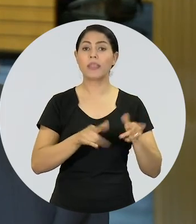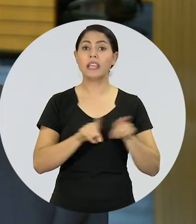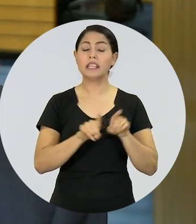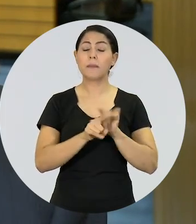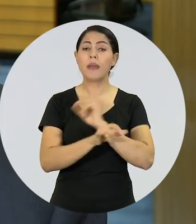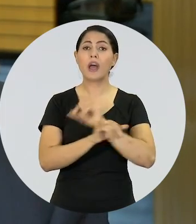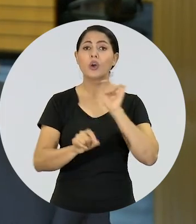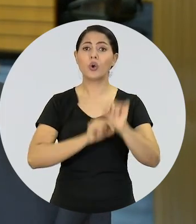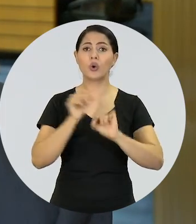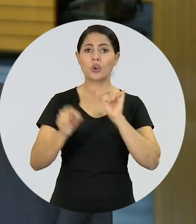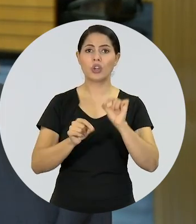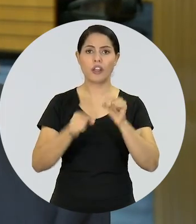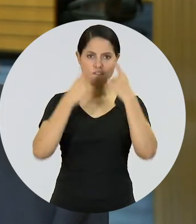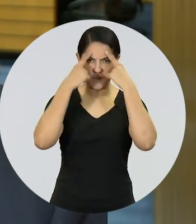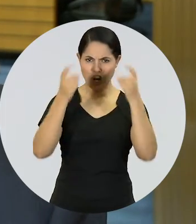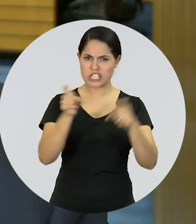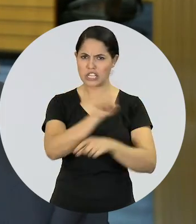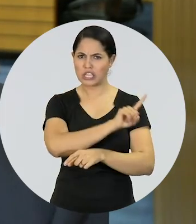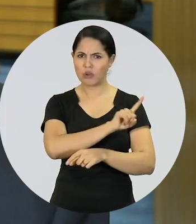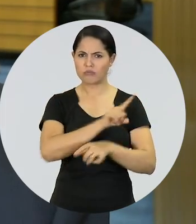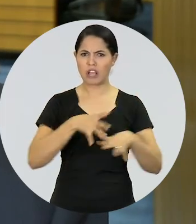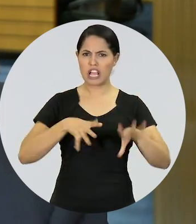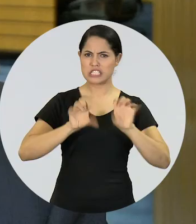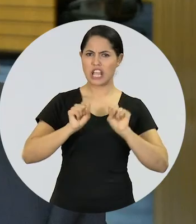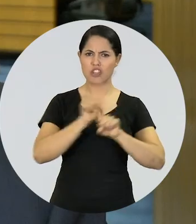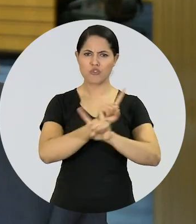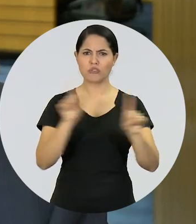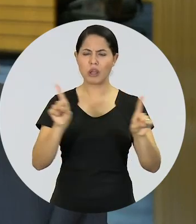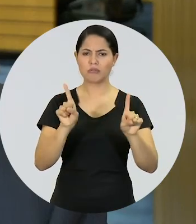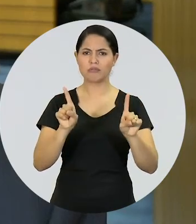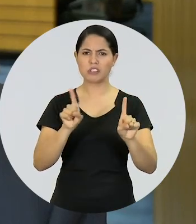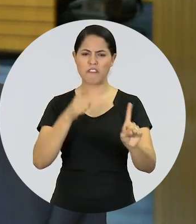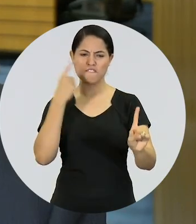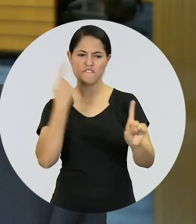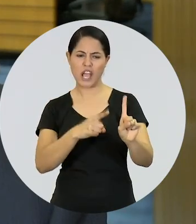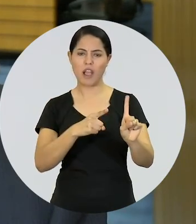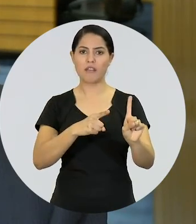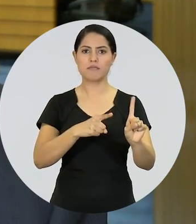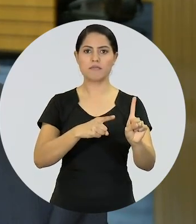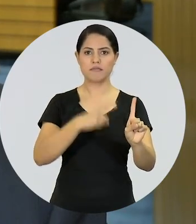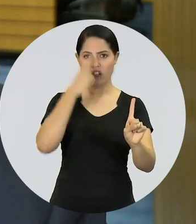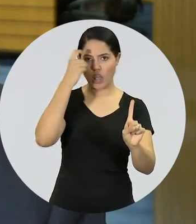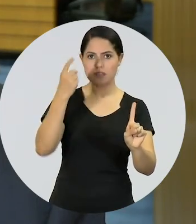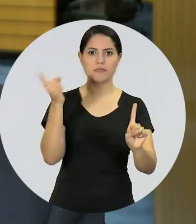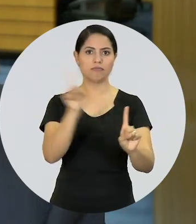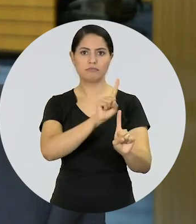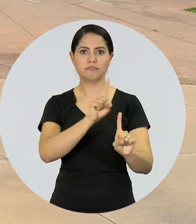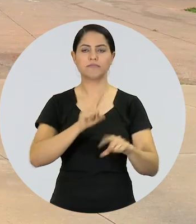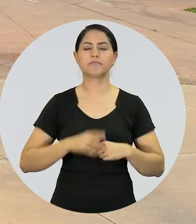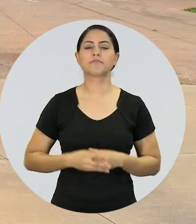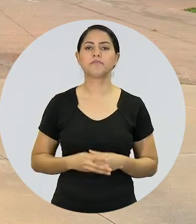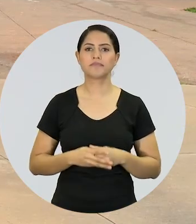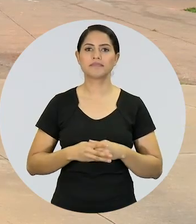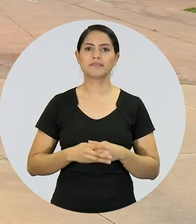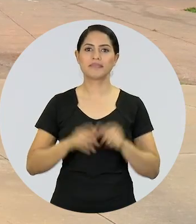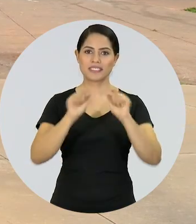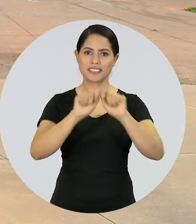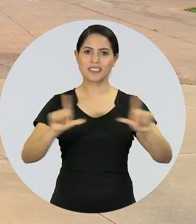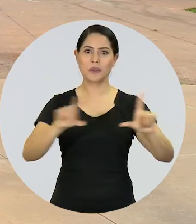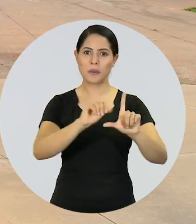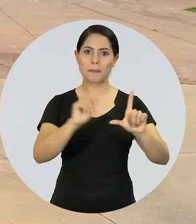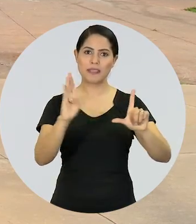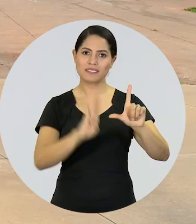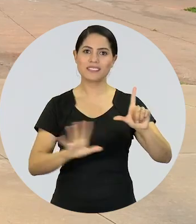sem violência, sem assédios e sem nenhum tipo de agressão ao trabalhador. E